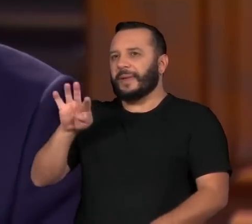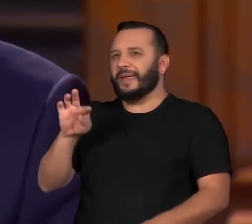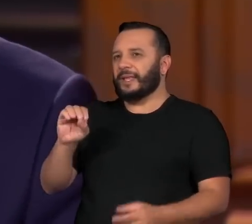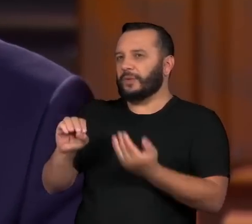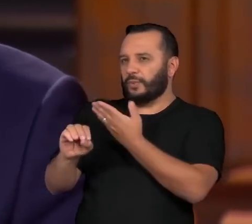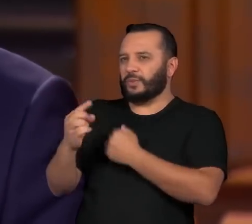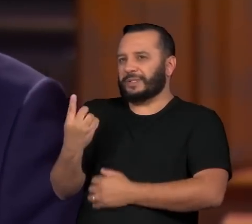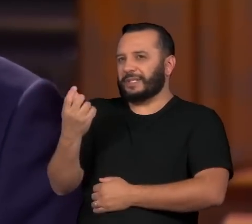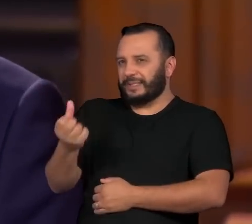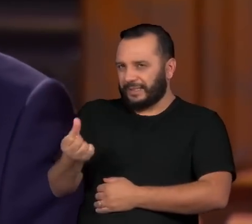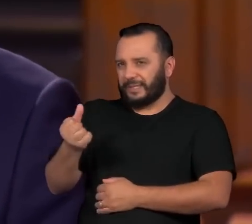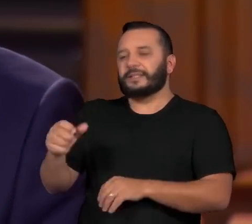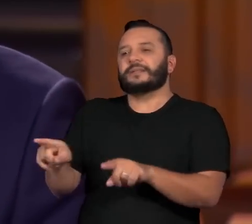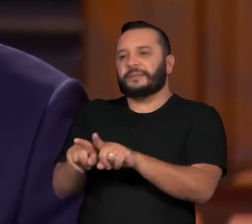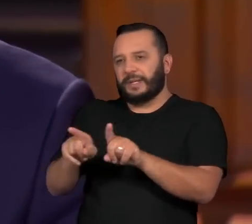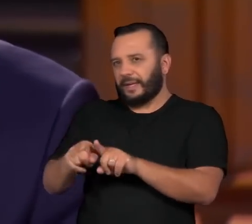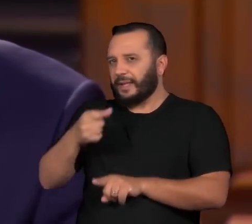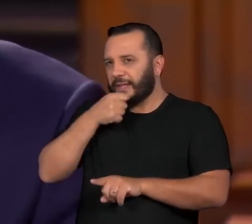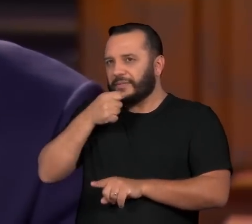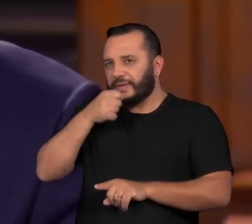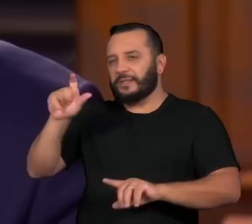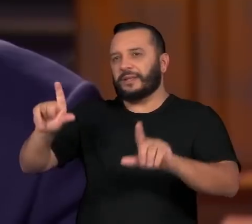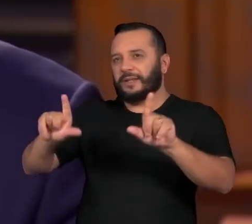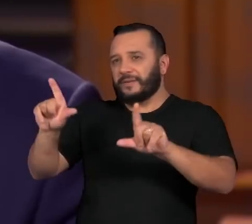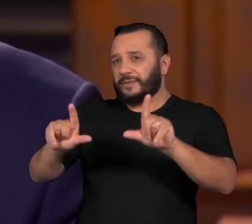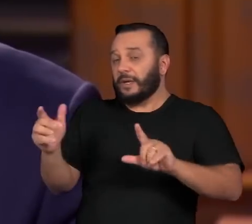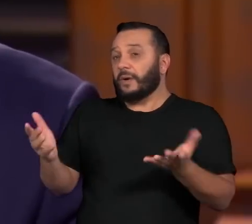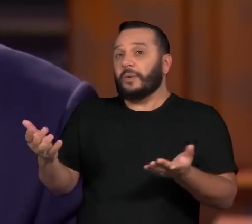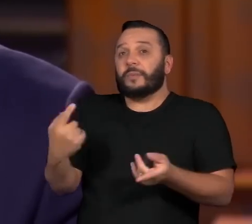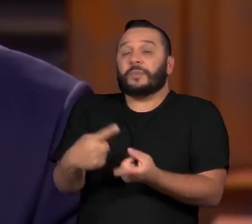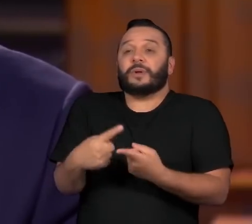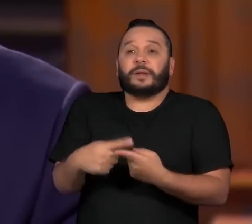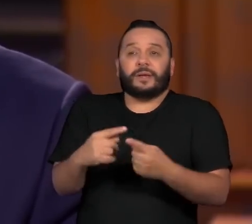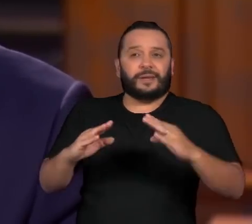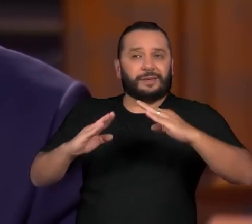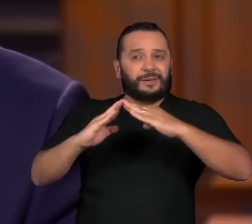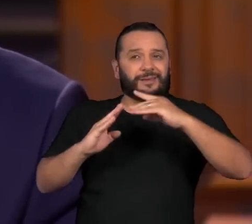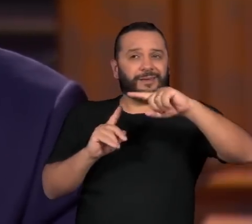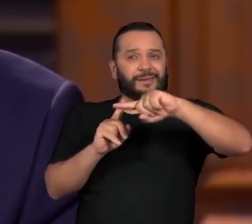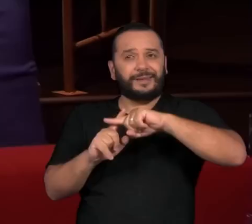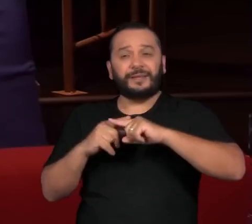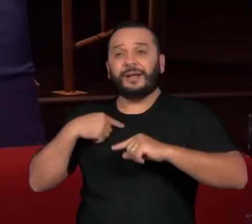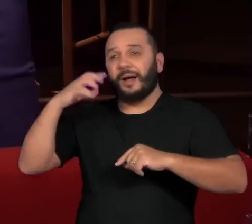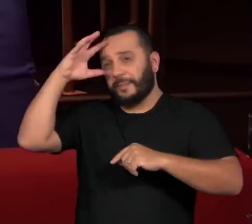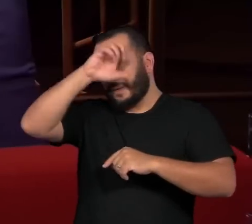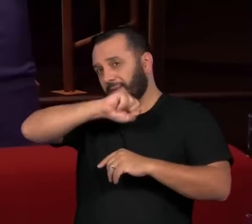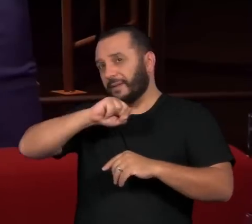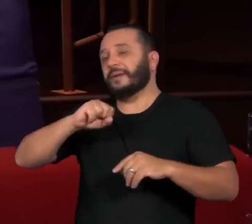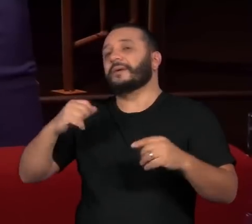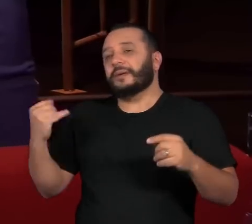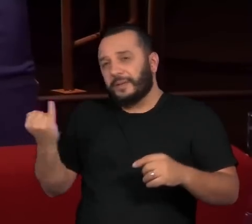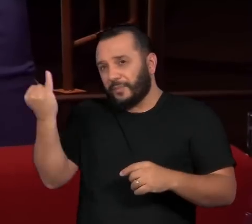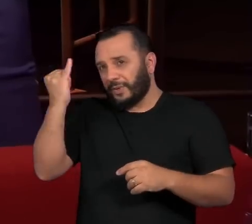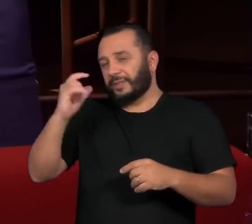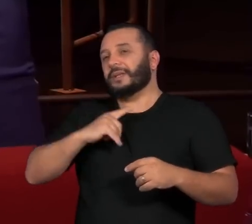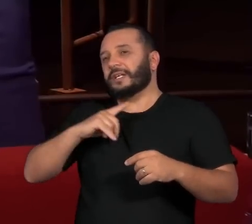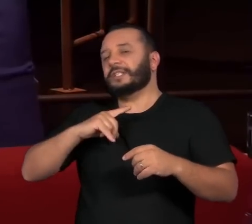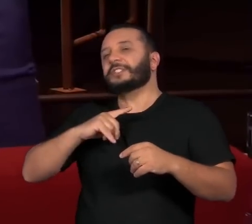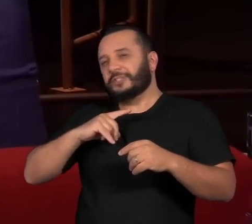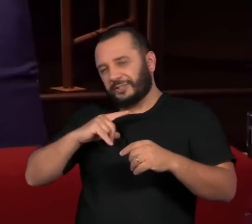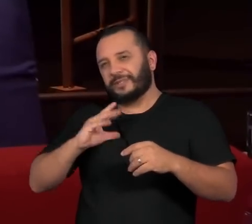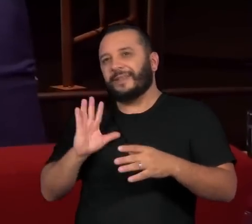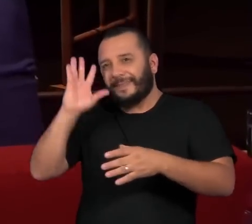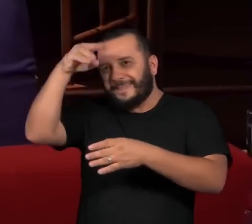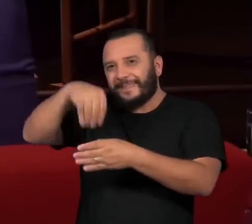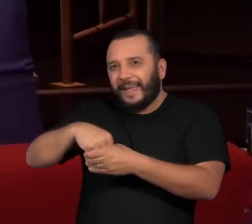a TVs abertas. Então, a igreja acaba redescobrindo, na verdade, o grande valor do poder da